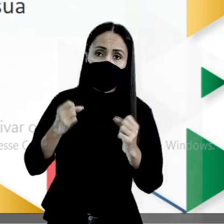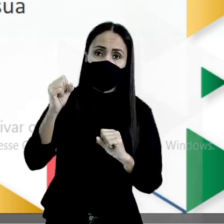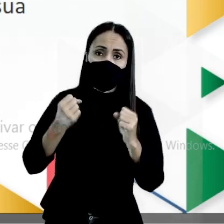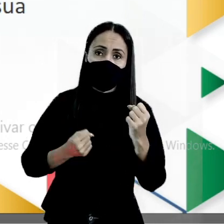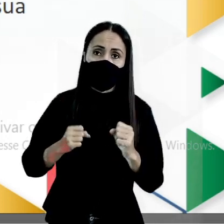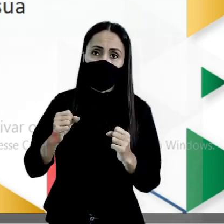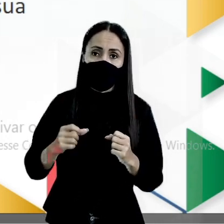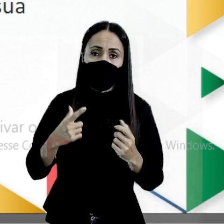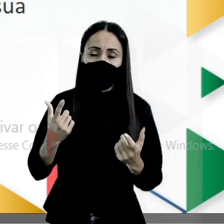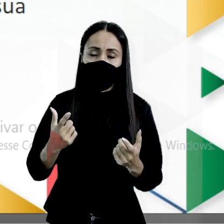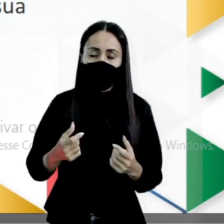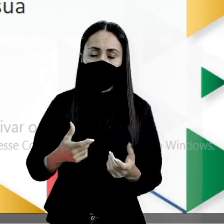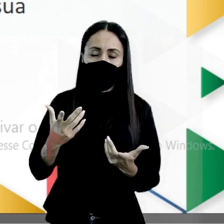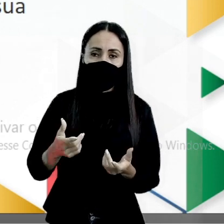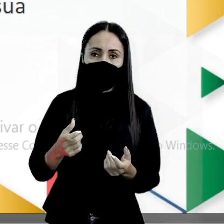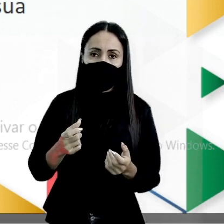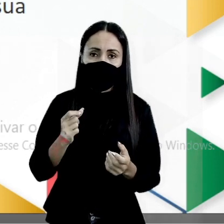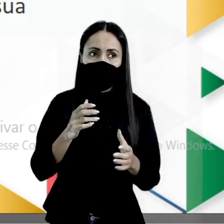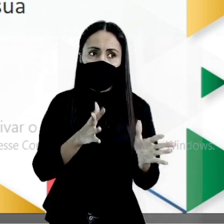formas de produção